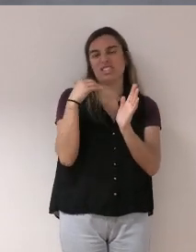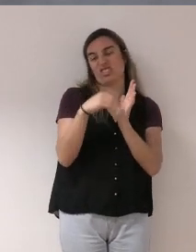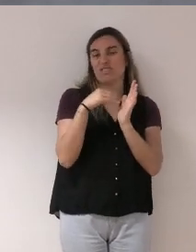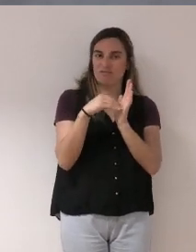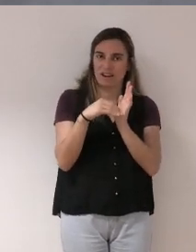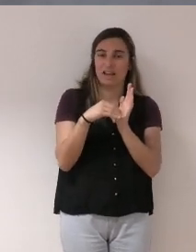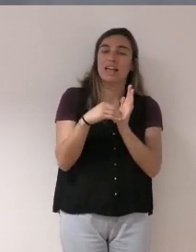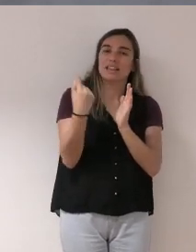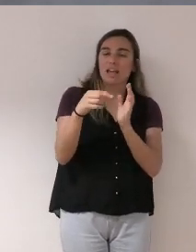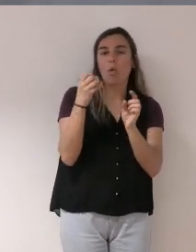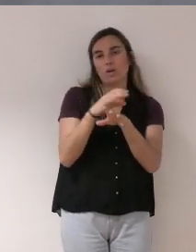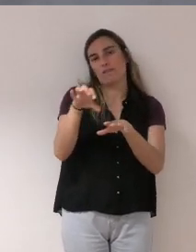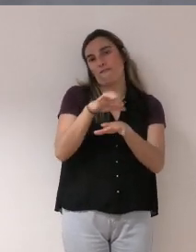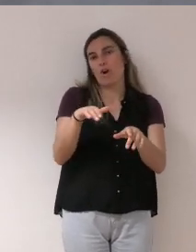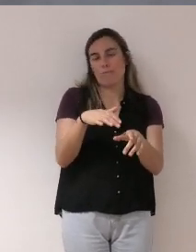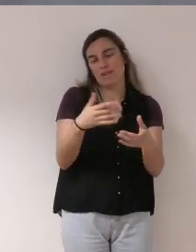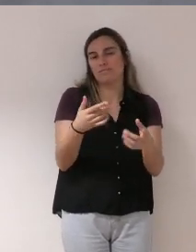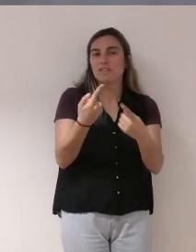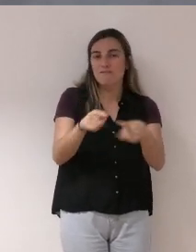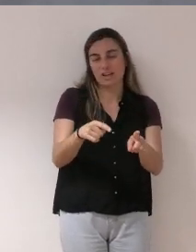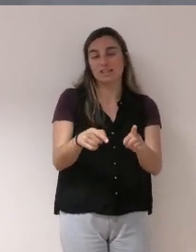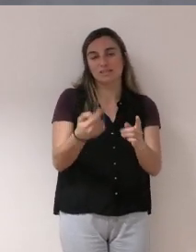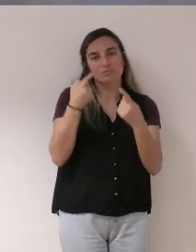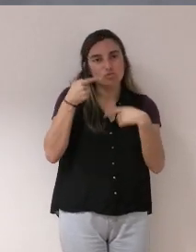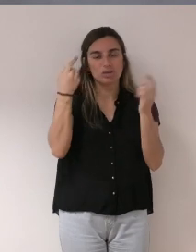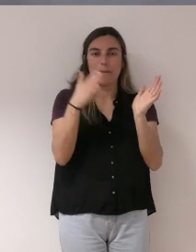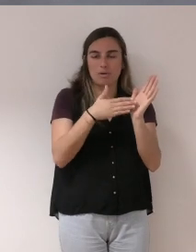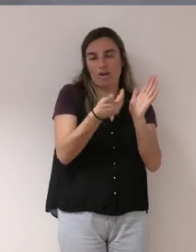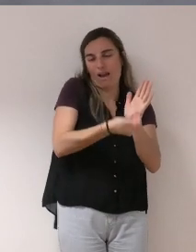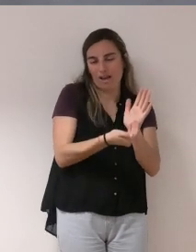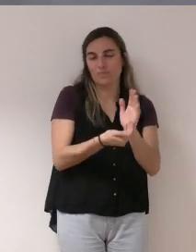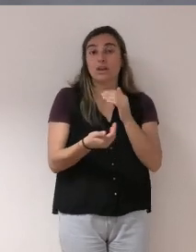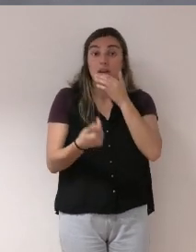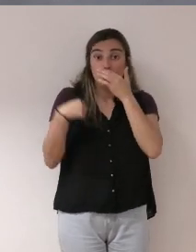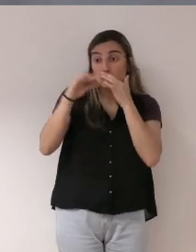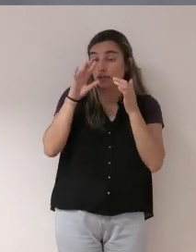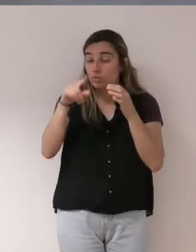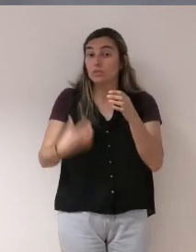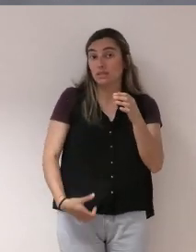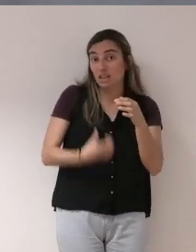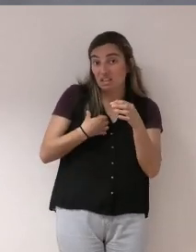falei daqueles efeitos relativamente menores que depois abdicou. Não sei o que é que acha disto.